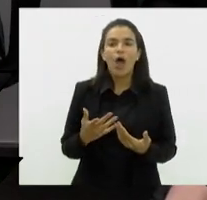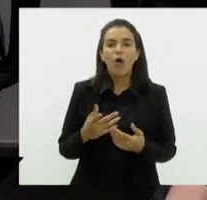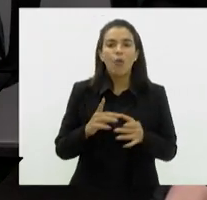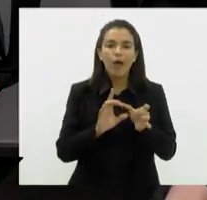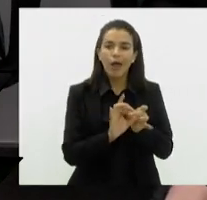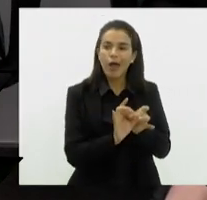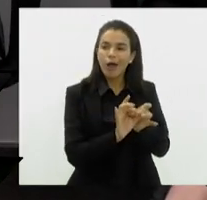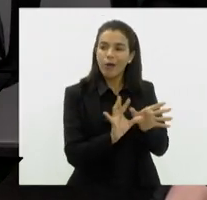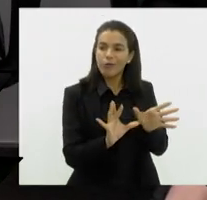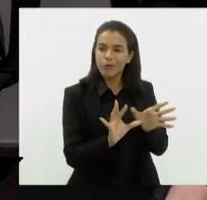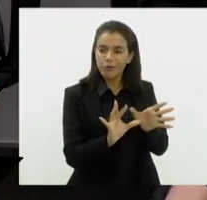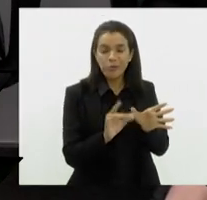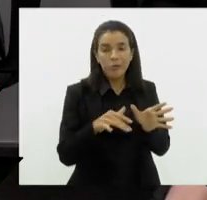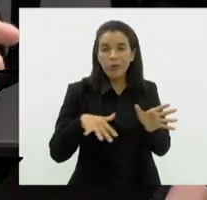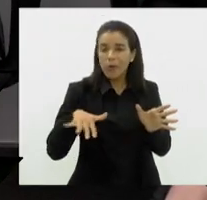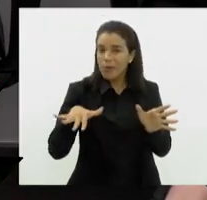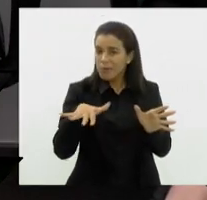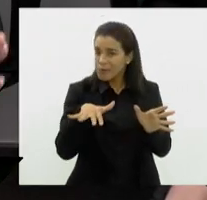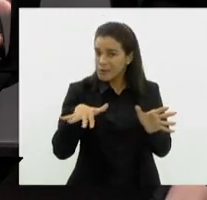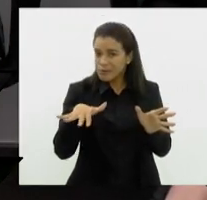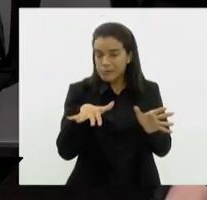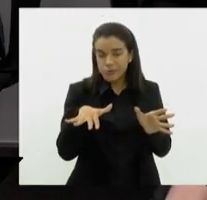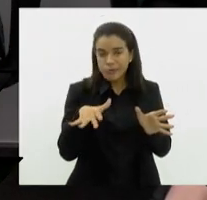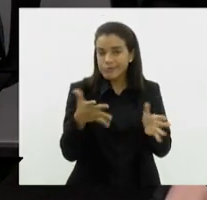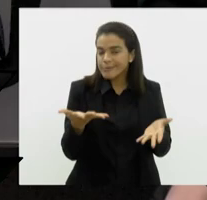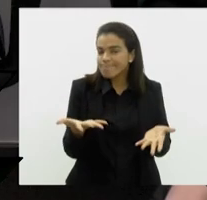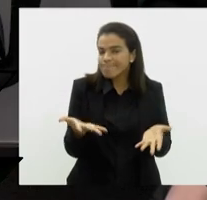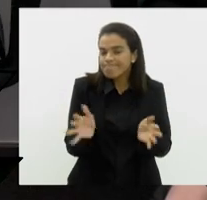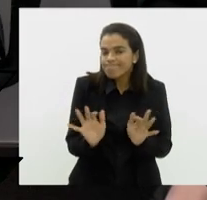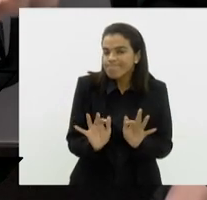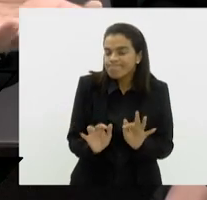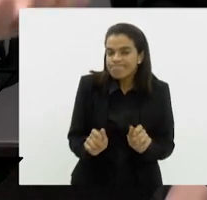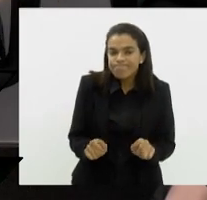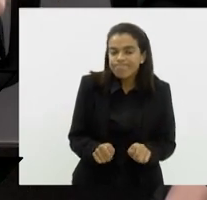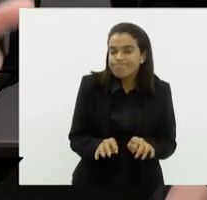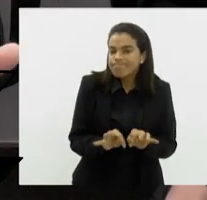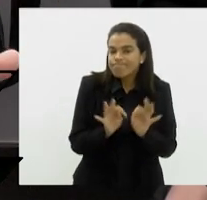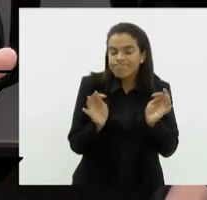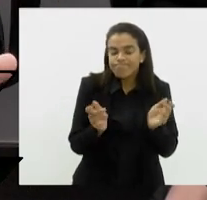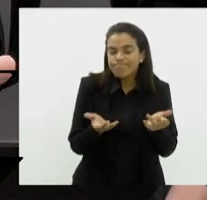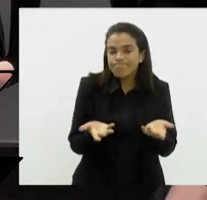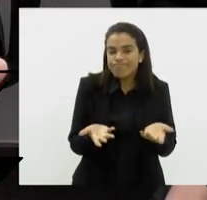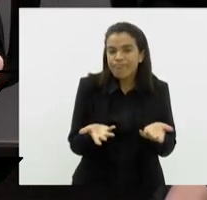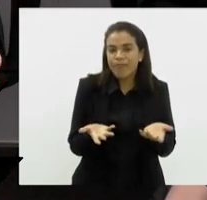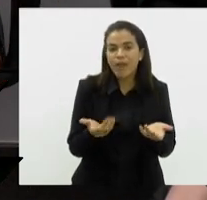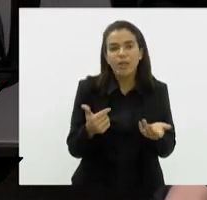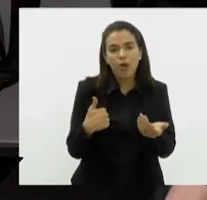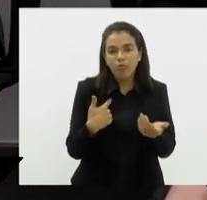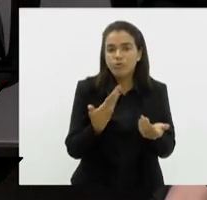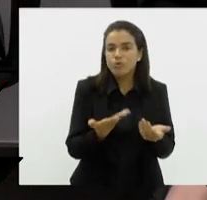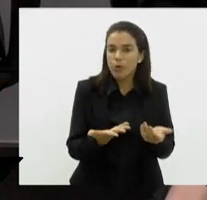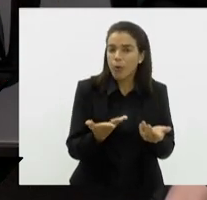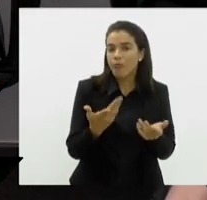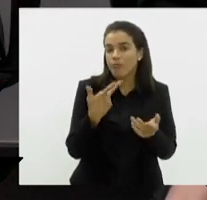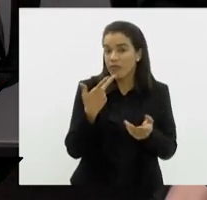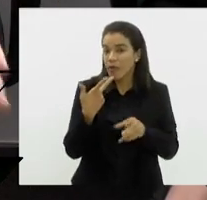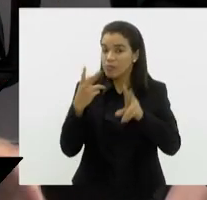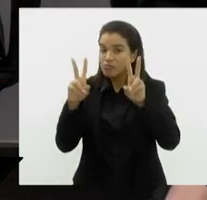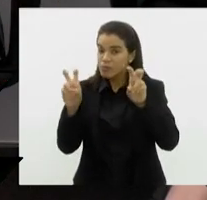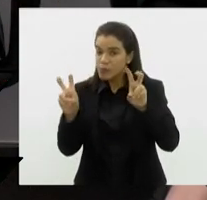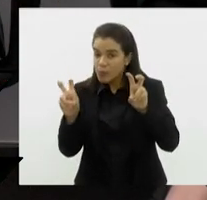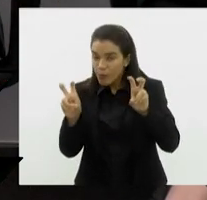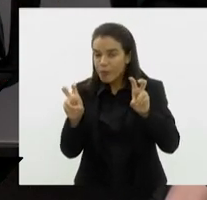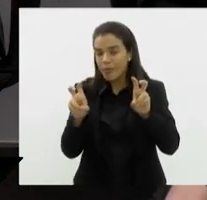autorização de algo absolutamente esdrúxulo. Só para ter oportunidade, que sou... Trouxe esse tema aqui